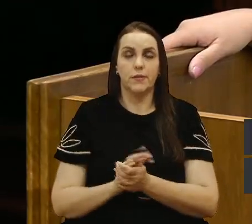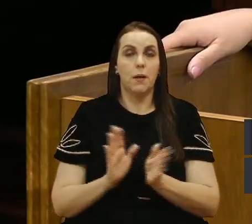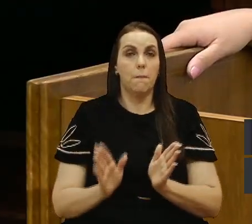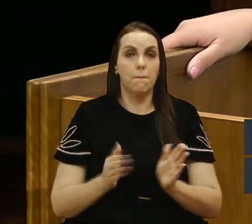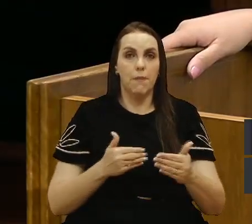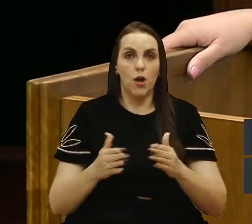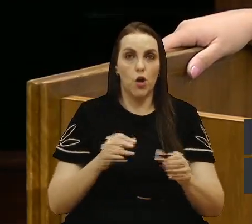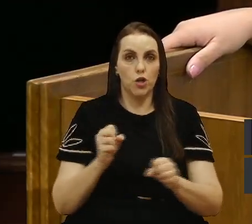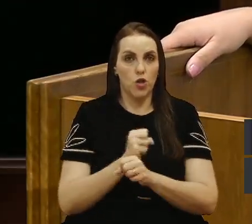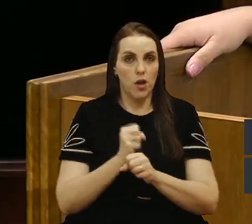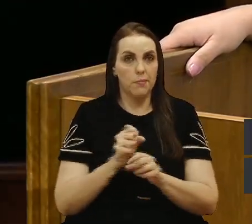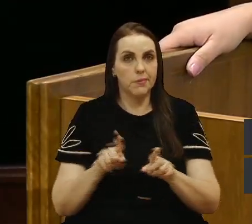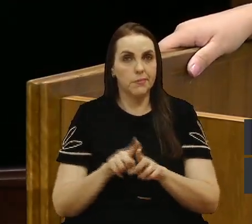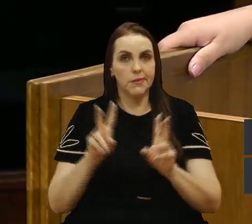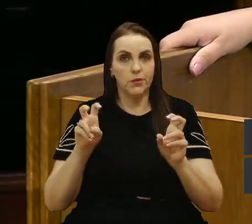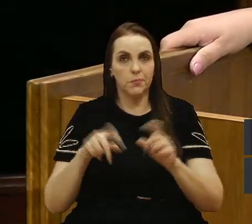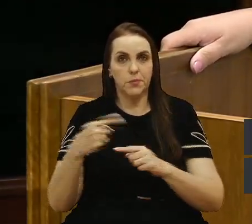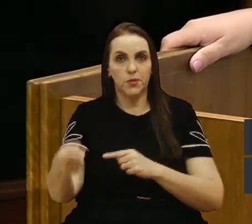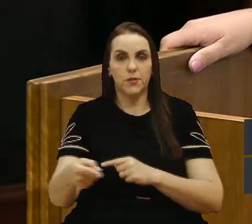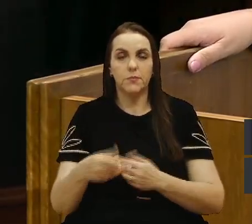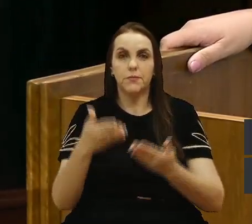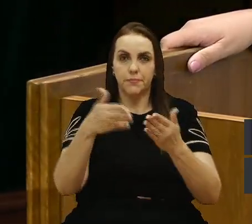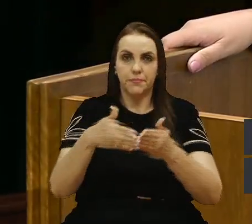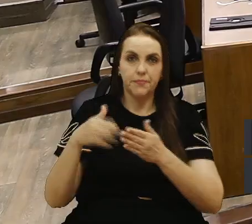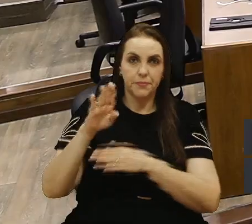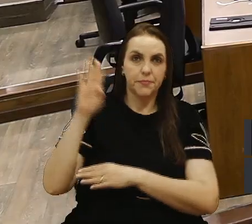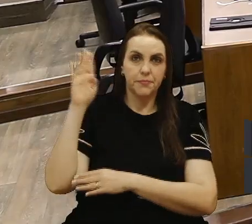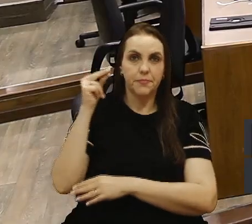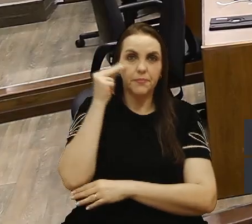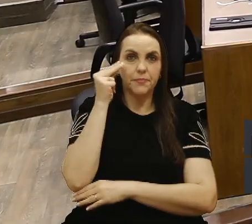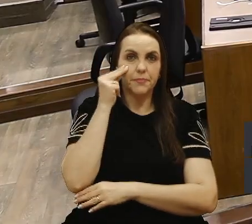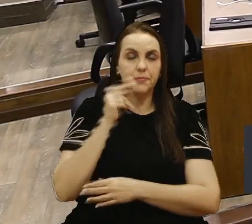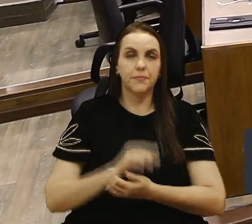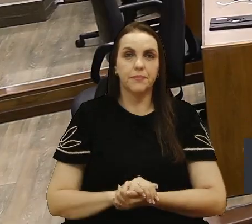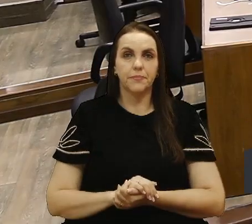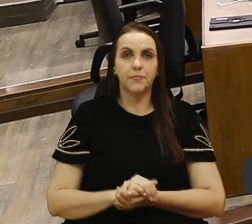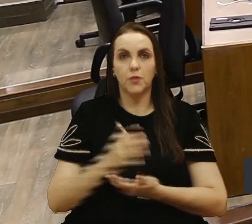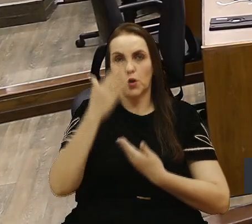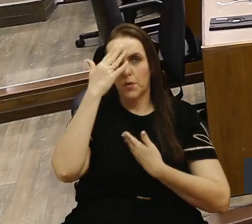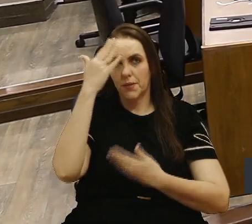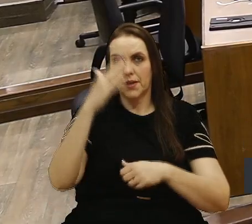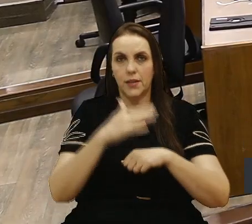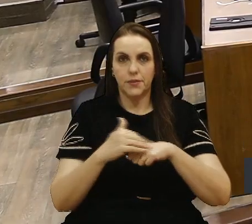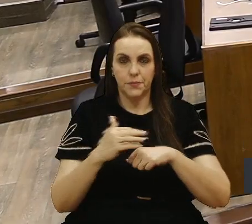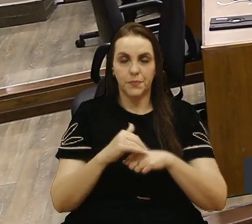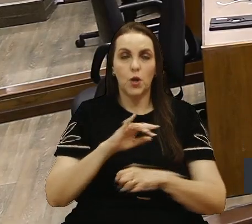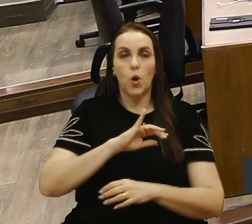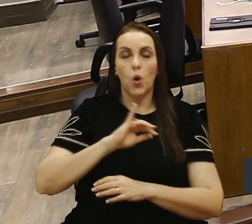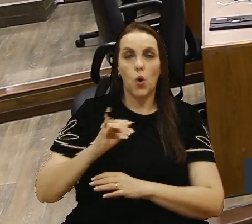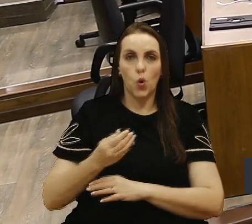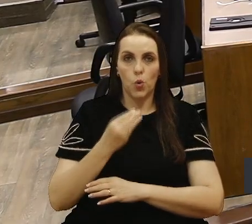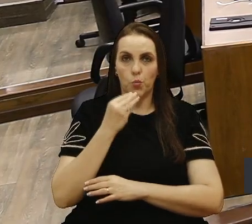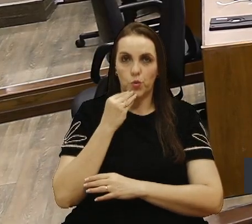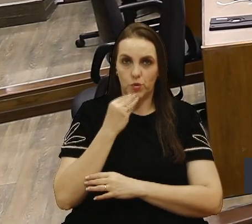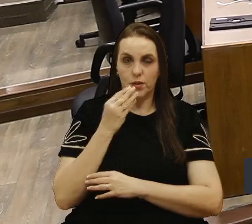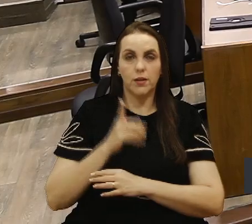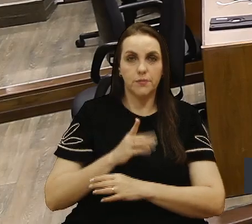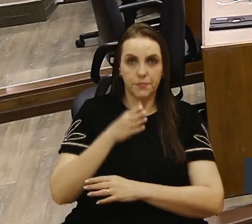também. Seu à parte, vereador Libarte. Obrigado pela gentileza da vereadora Daiane. Eu tive a oportunidade de estar na Anhanguera, a pedido do meu grande amigo, professor